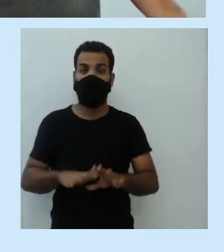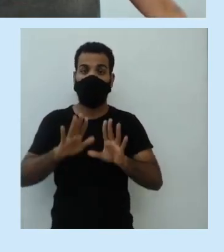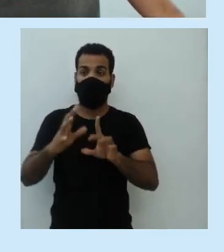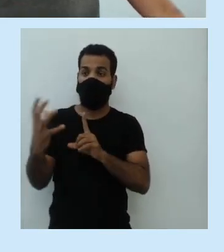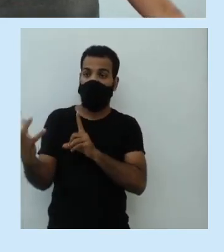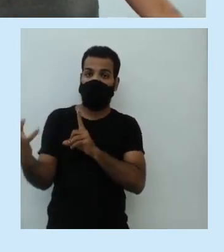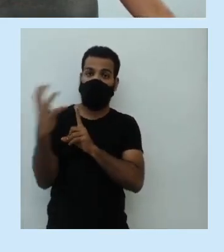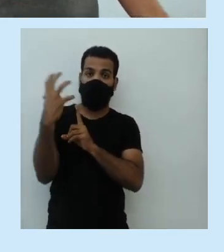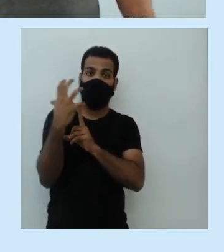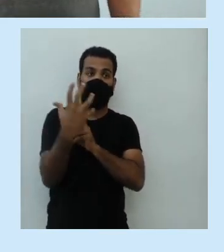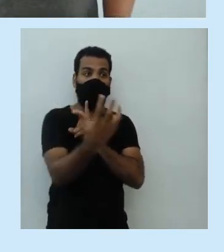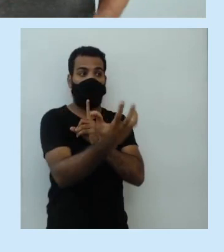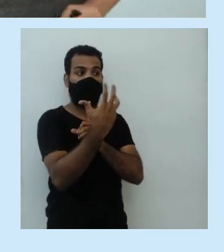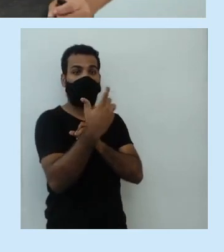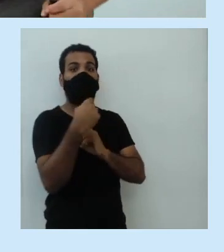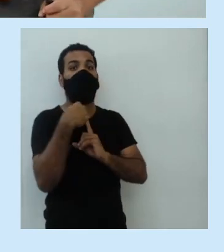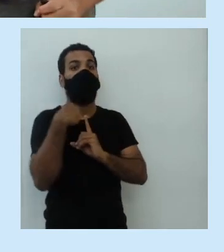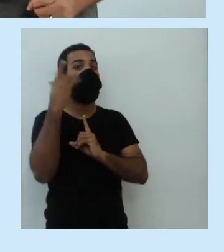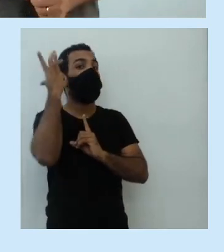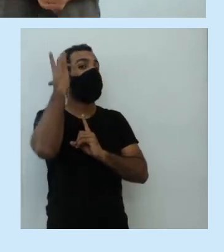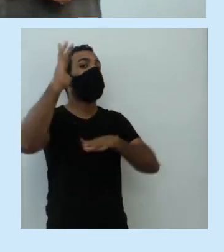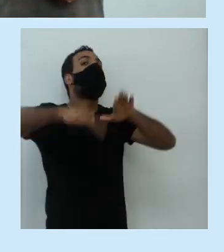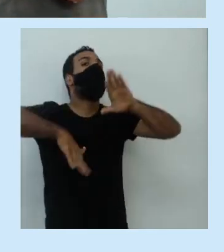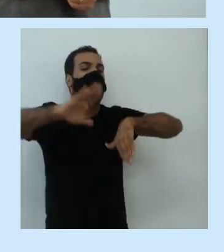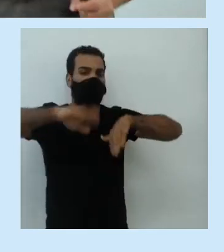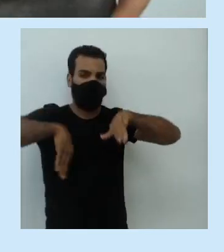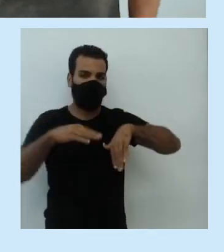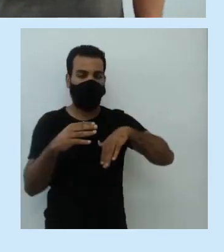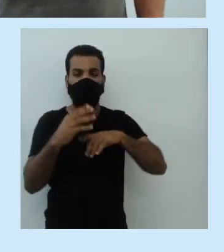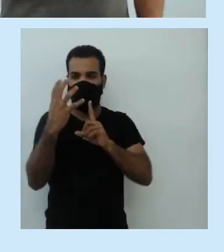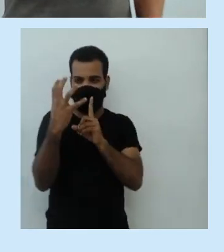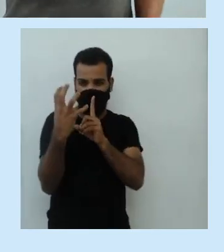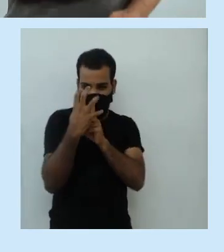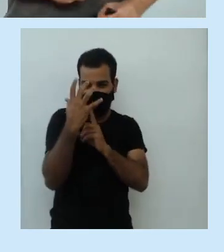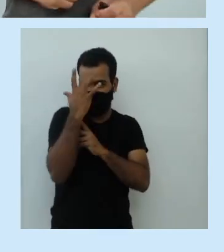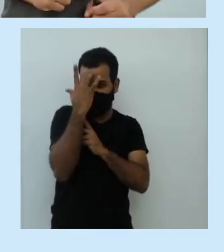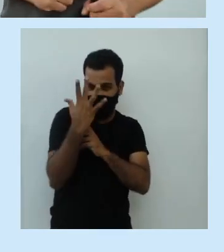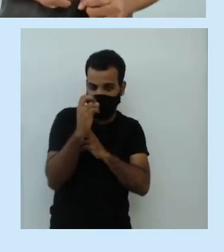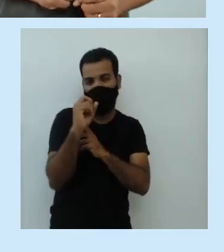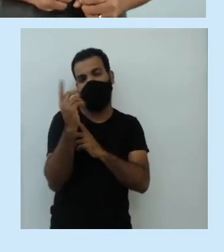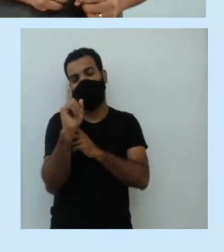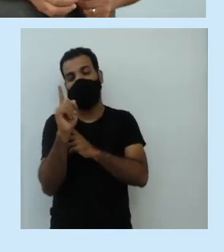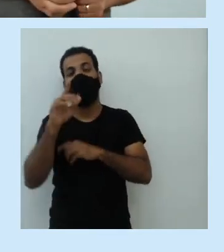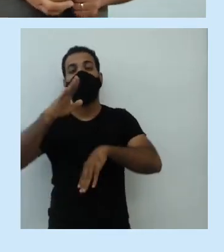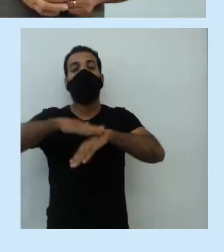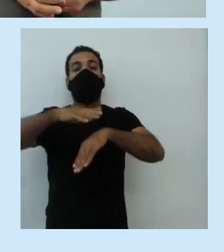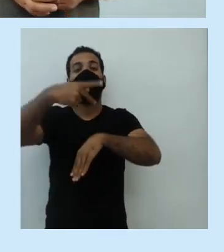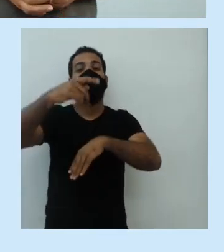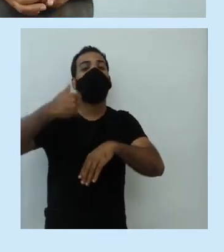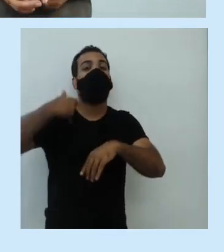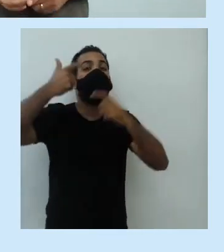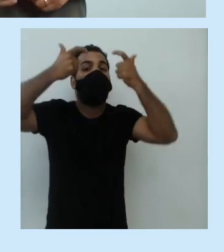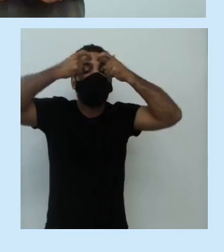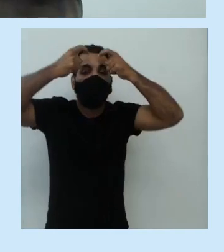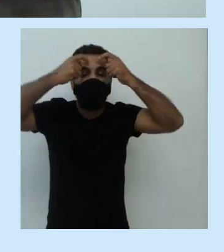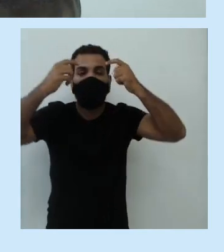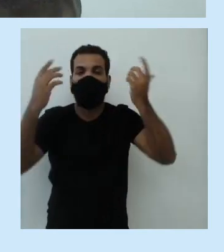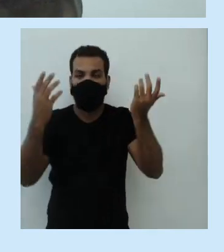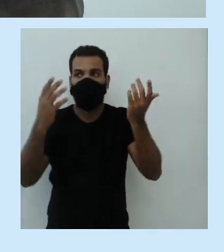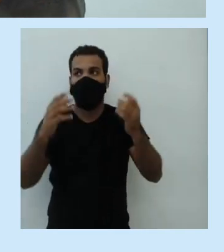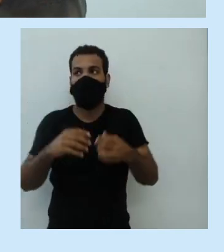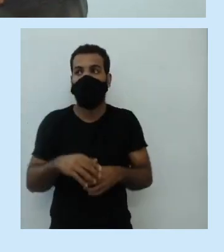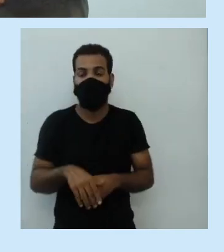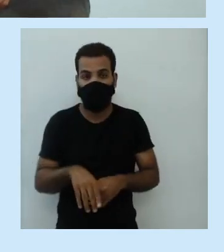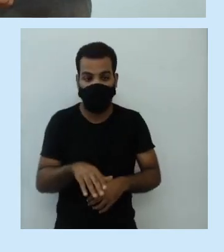vai depender do teu grau de maturidade, da tua idade cronológica. E como eu disse para você, é óbvio que